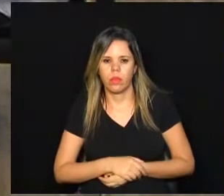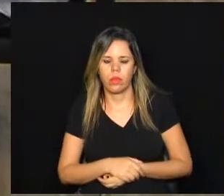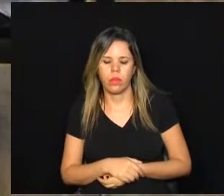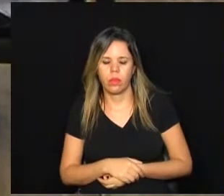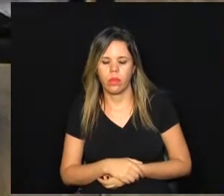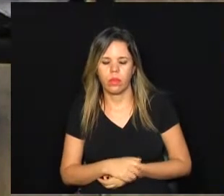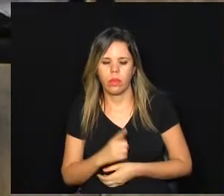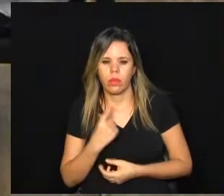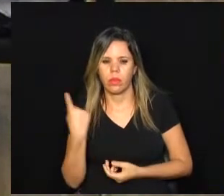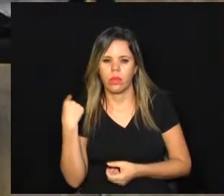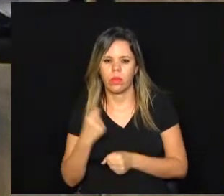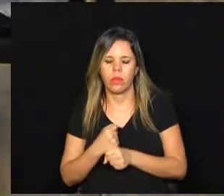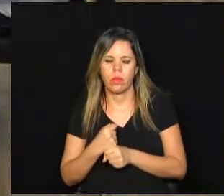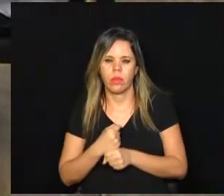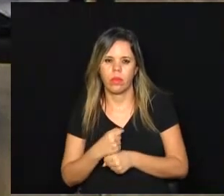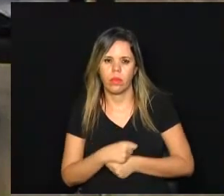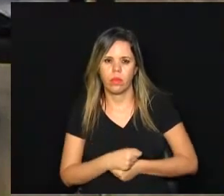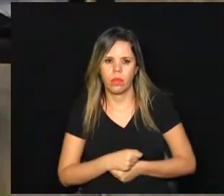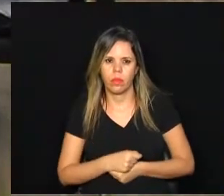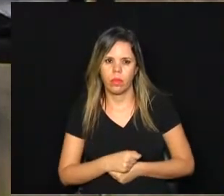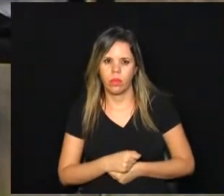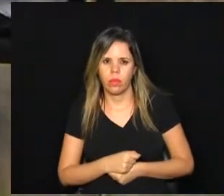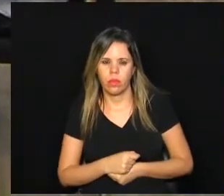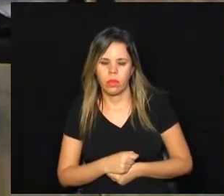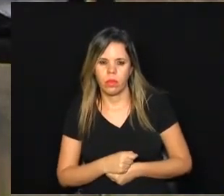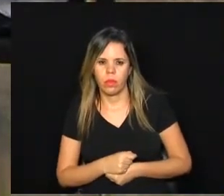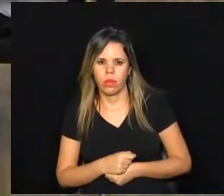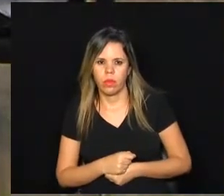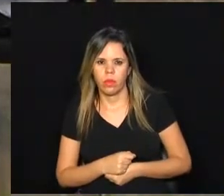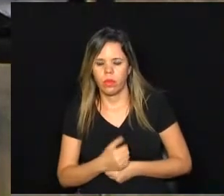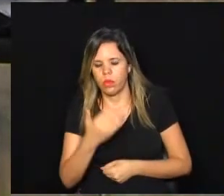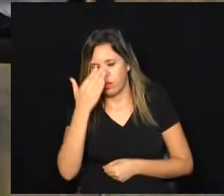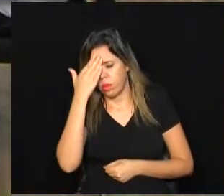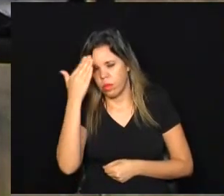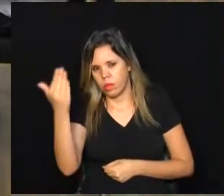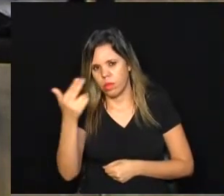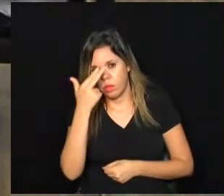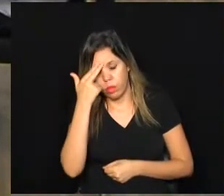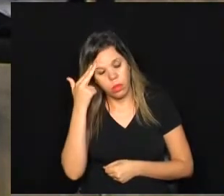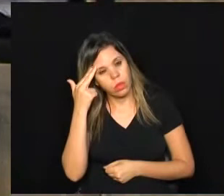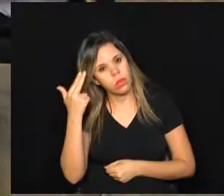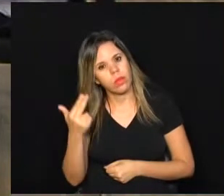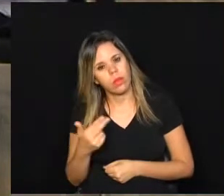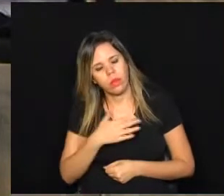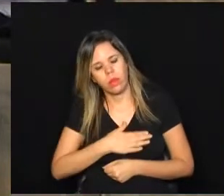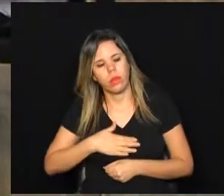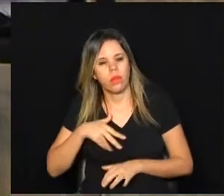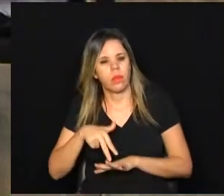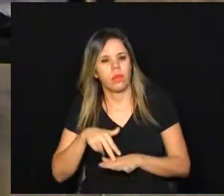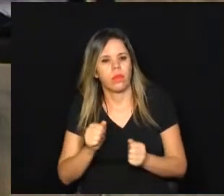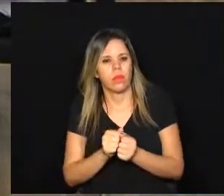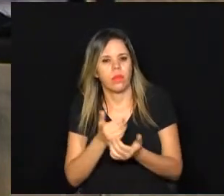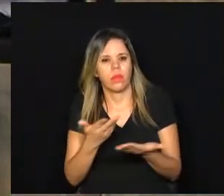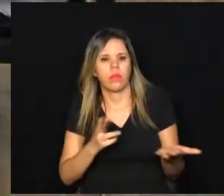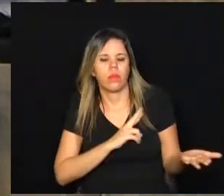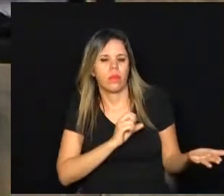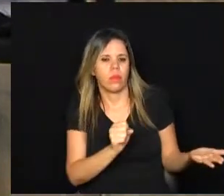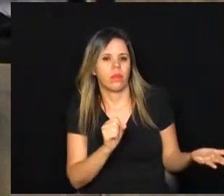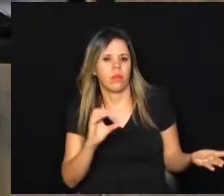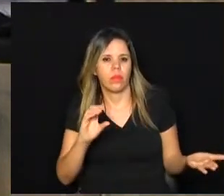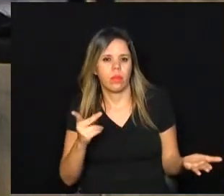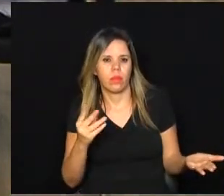gente teve em alguns anos anteriores. Eu que agradeço, Gabriel, uma honra estar aqui com o Rossini, com